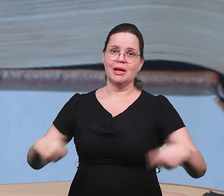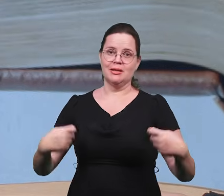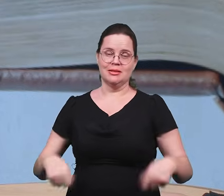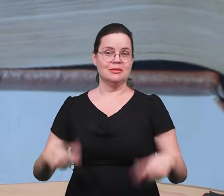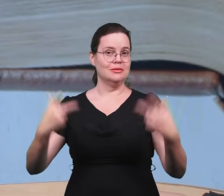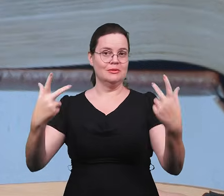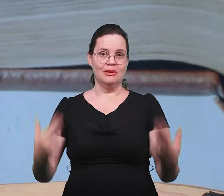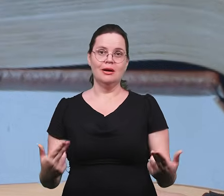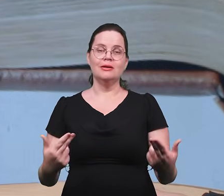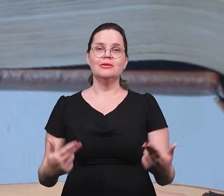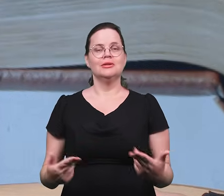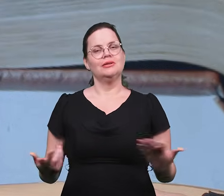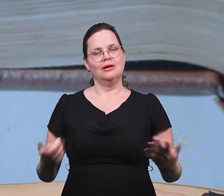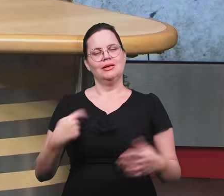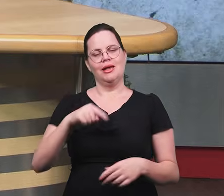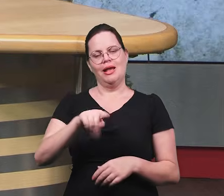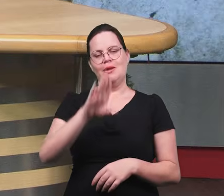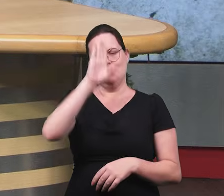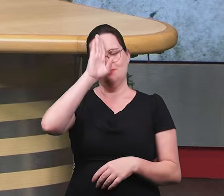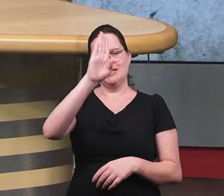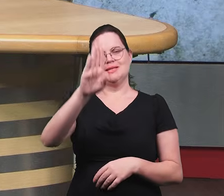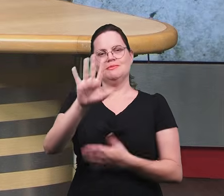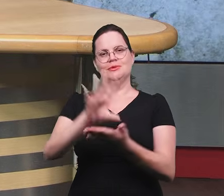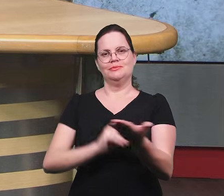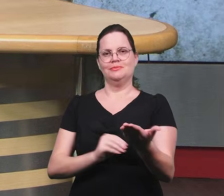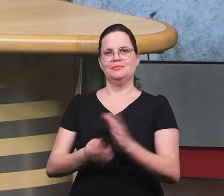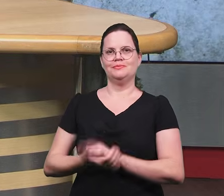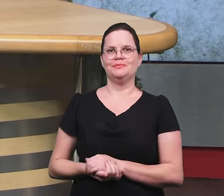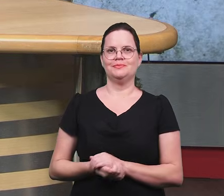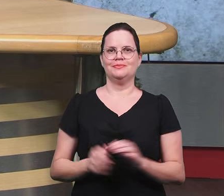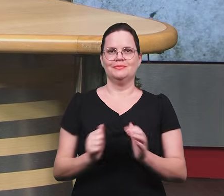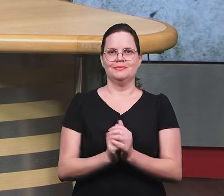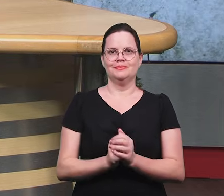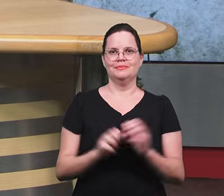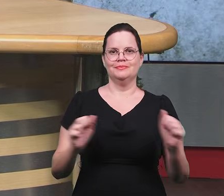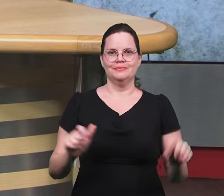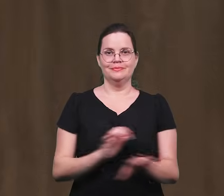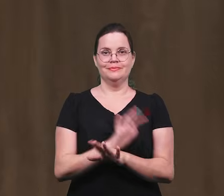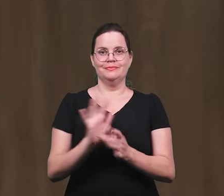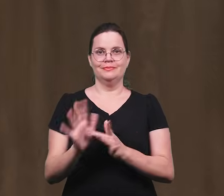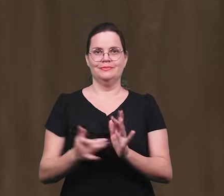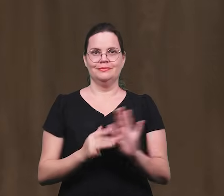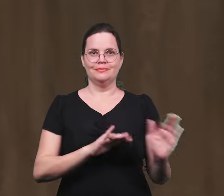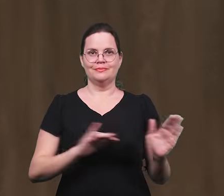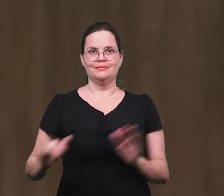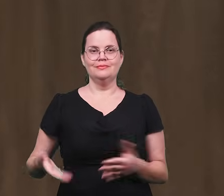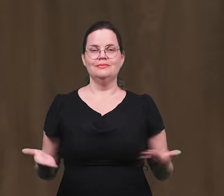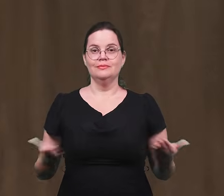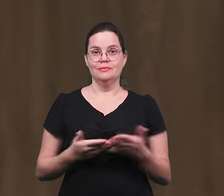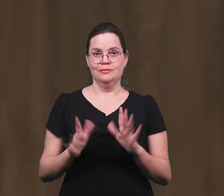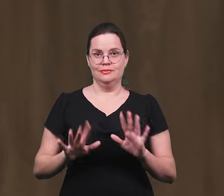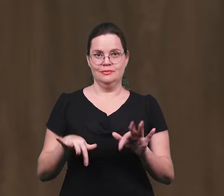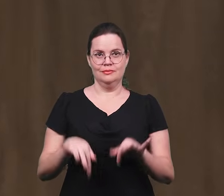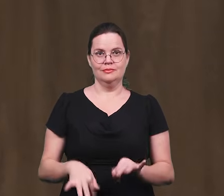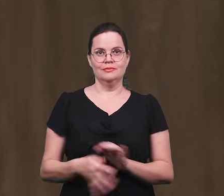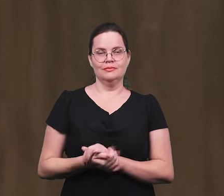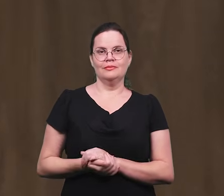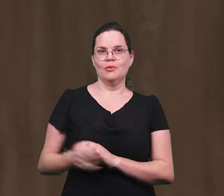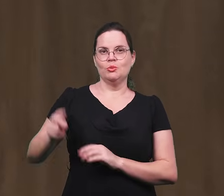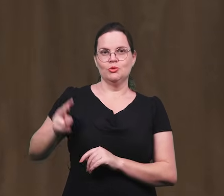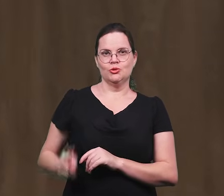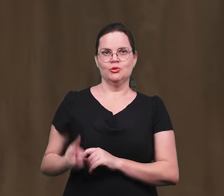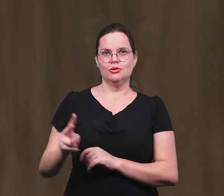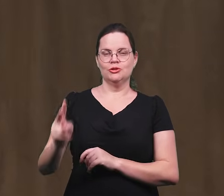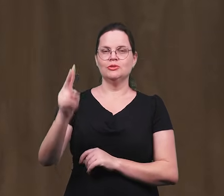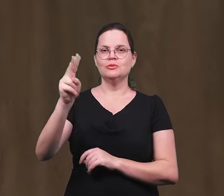nosso maior modelo. Amém. Glória a Jesus. E vamos parar por aqui. Vamos dar continuidade a